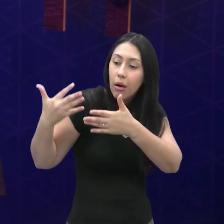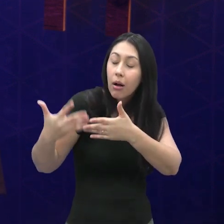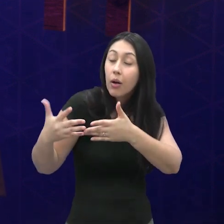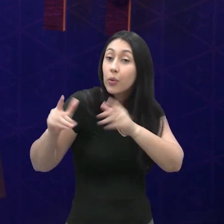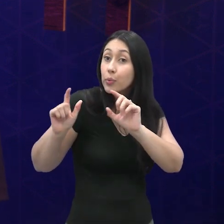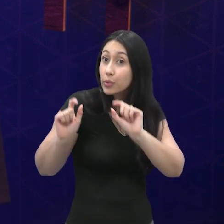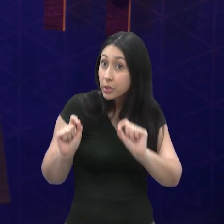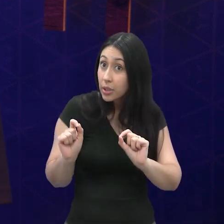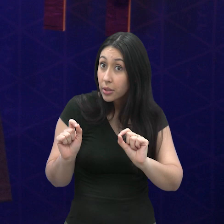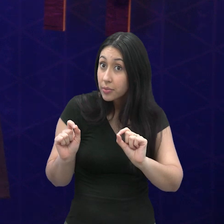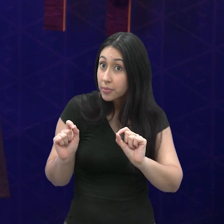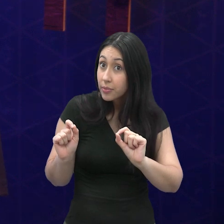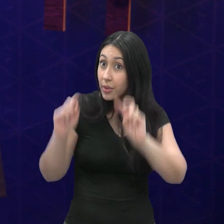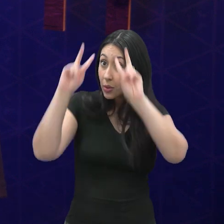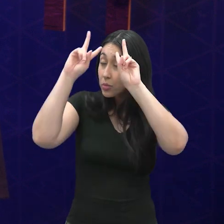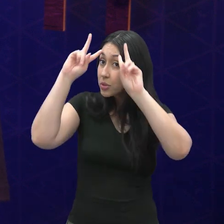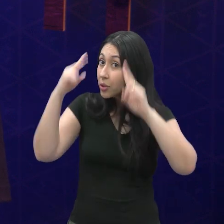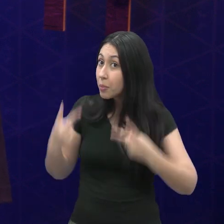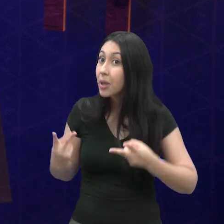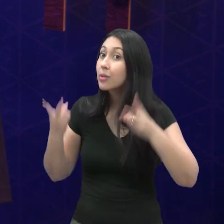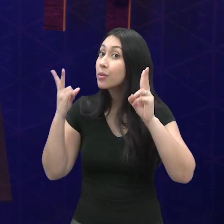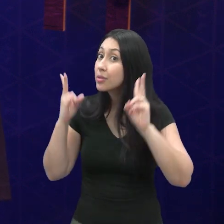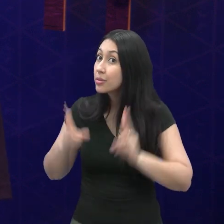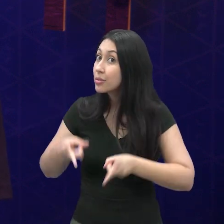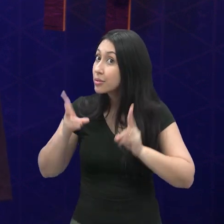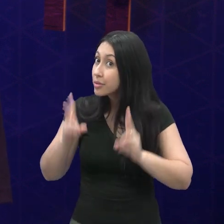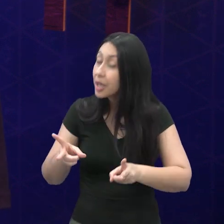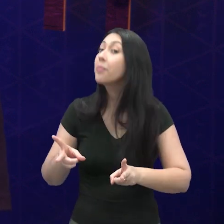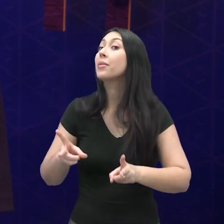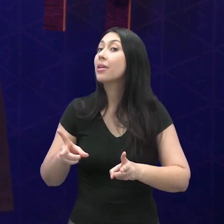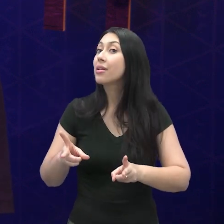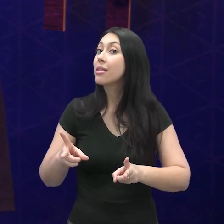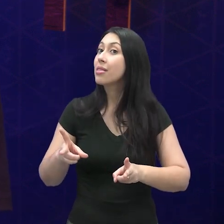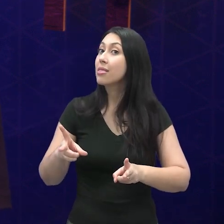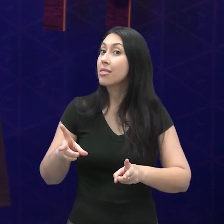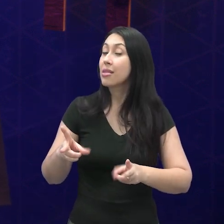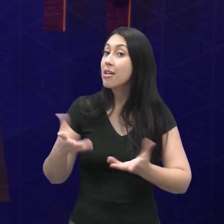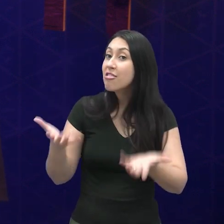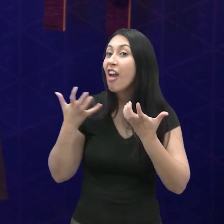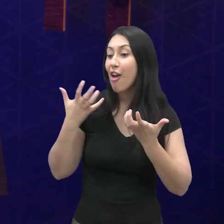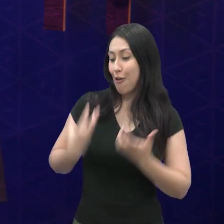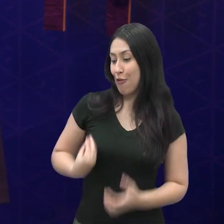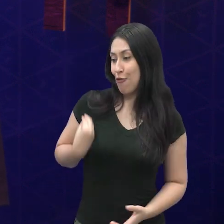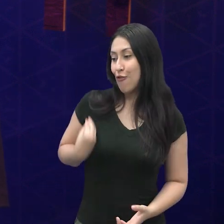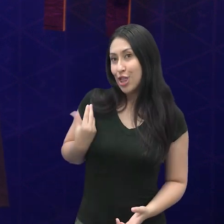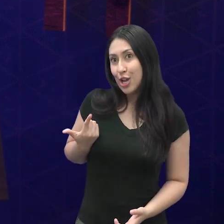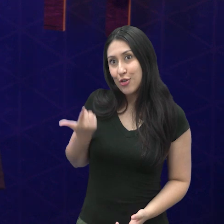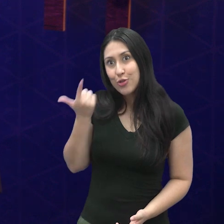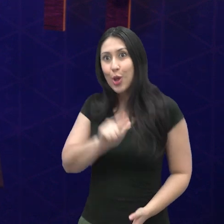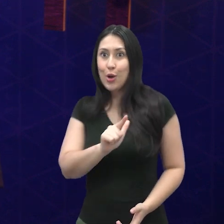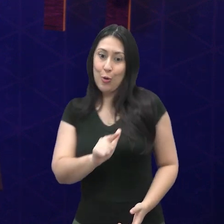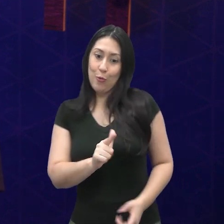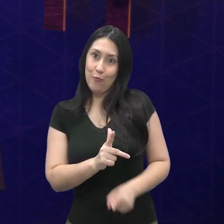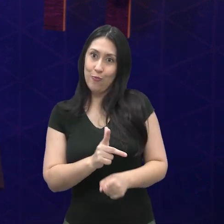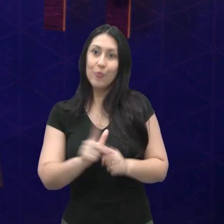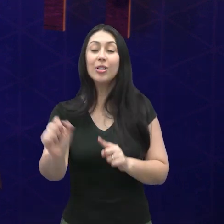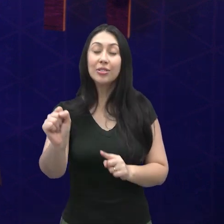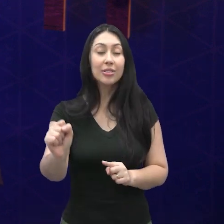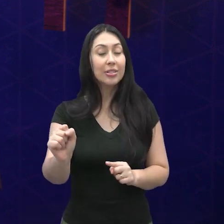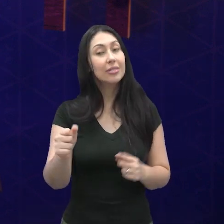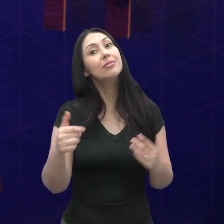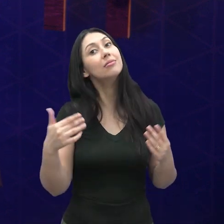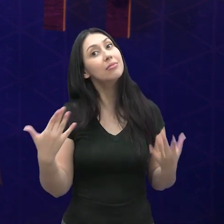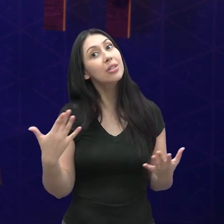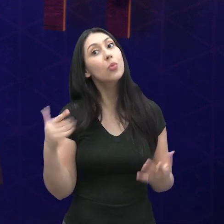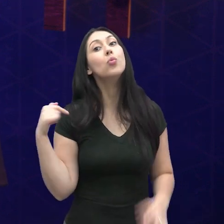uma questão que é o ser humano desde sempre é um animal que quer sobreviver na natureza, né? Então